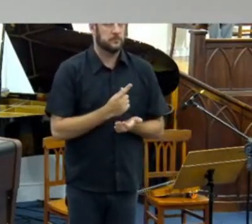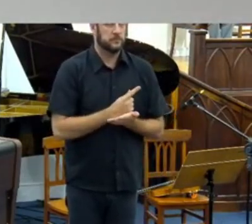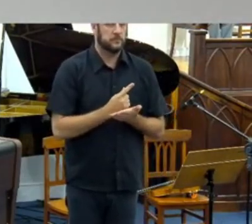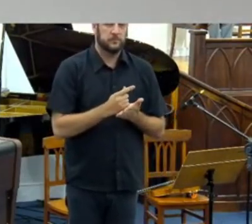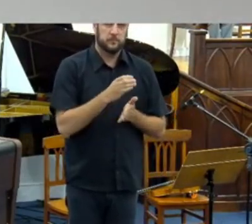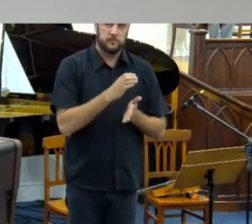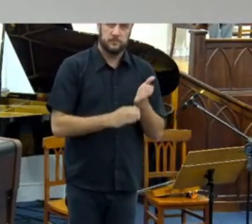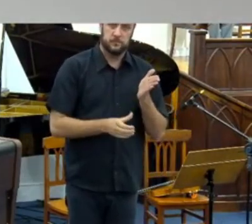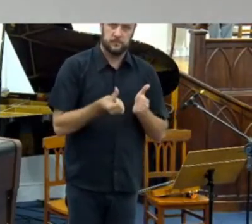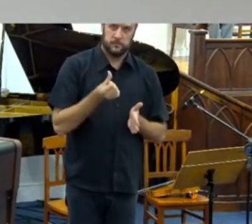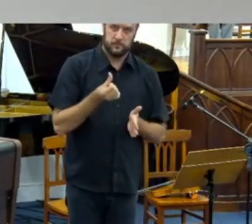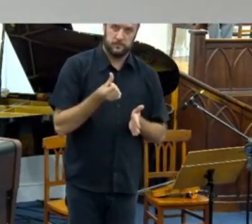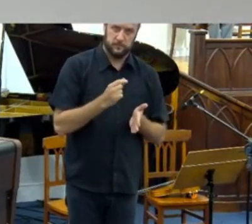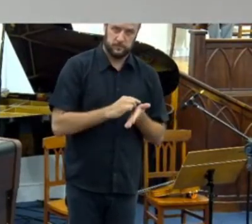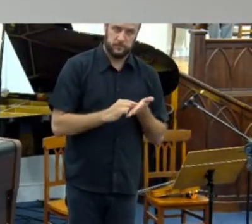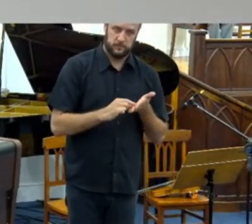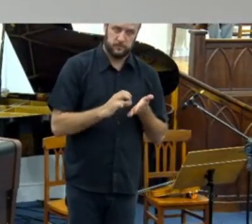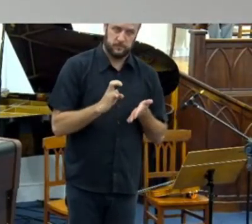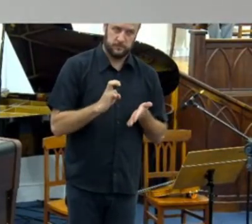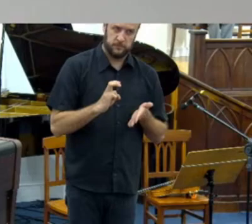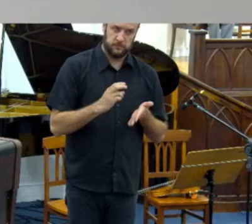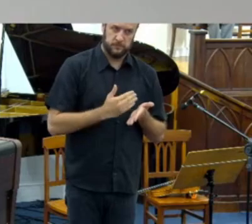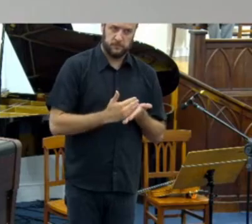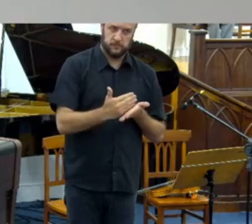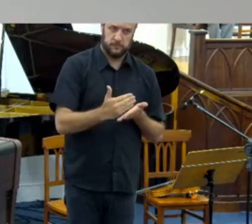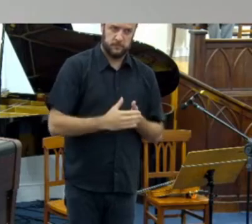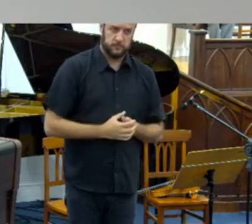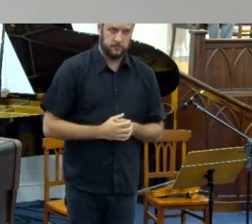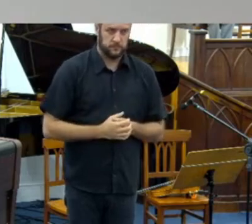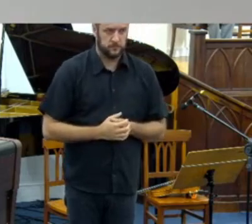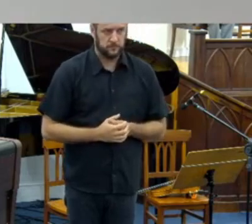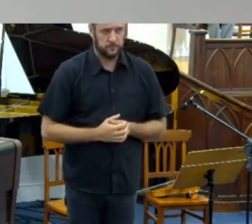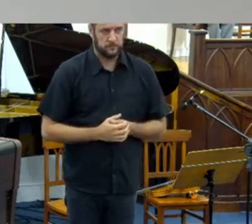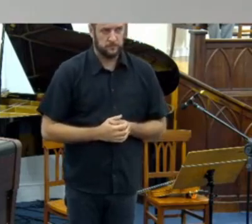Gênesis, capítulo 6, a partir do versículo 5.